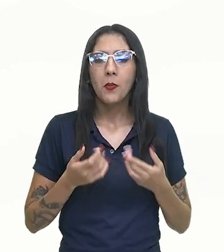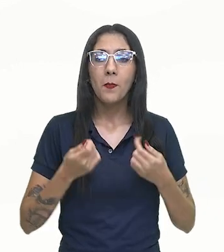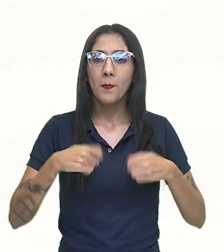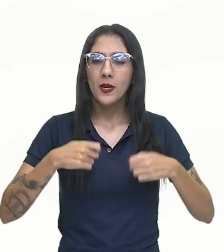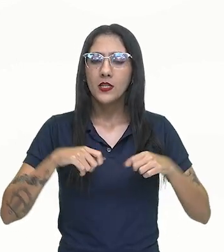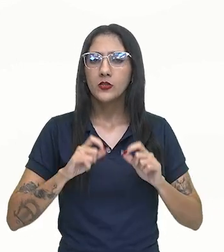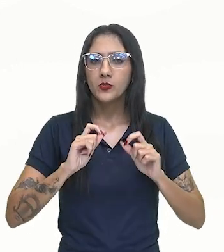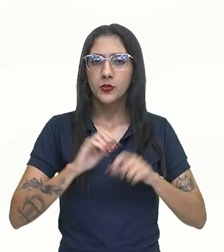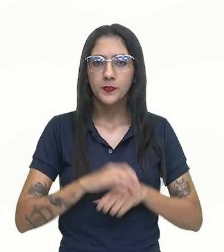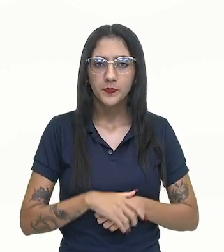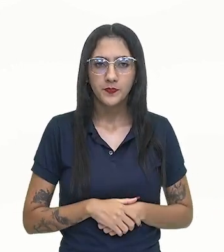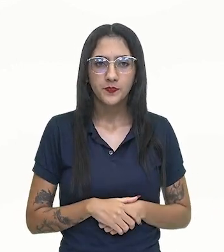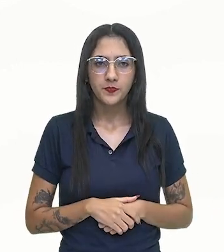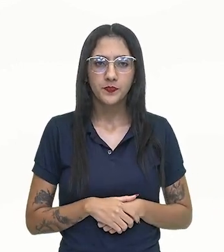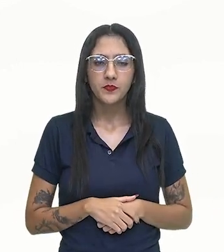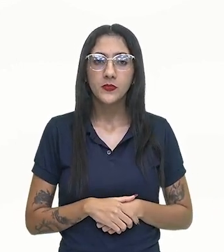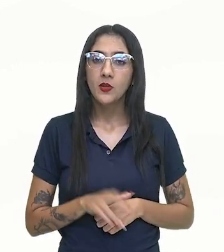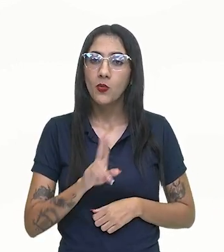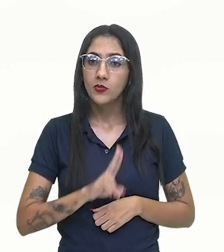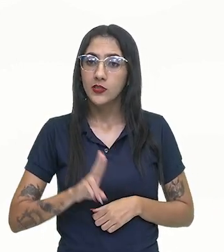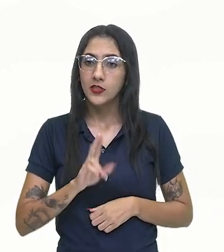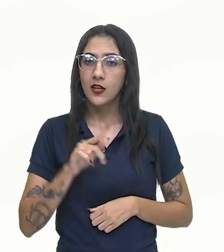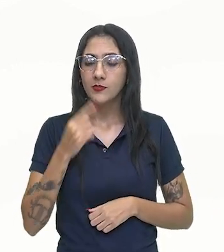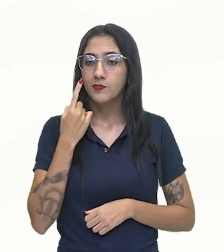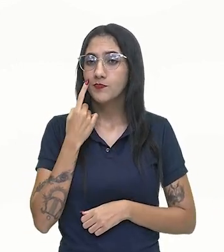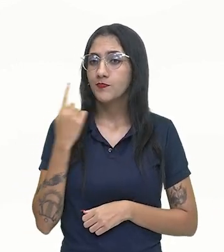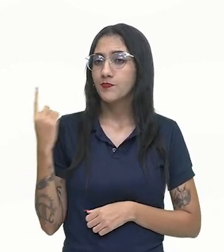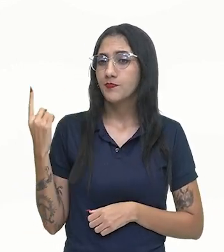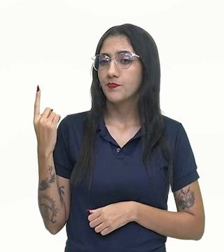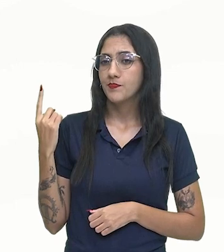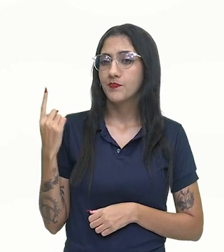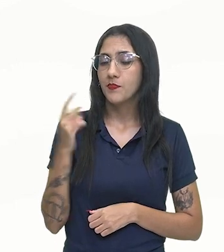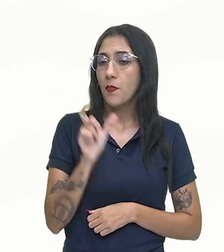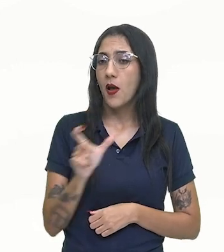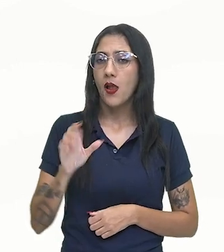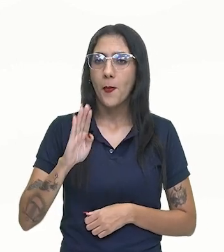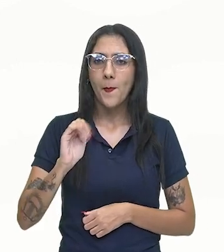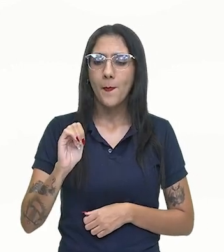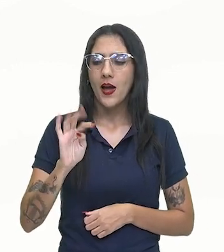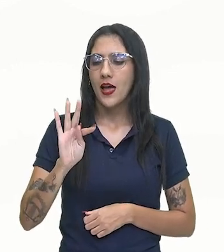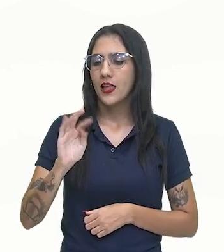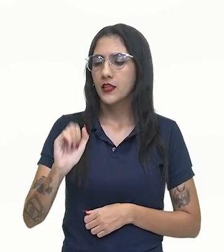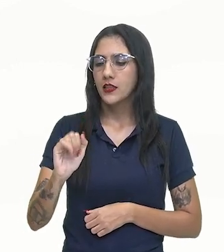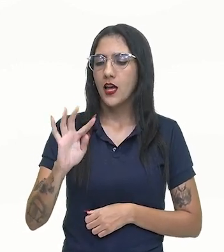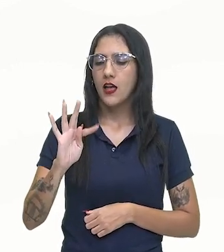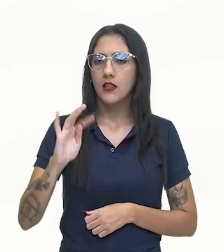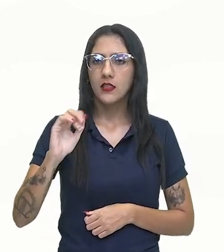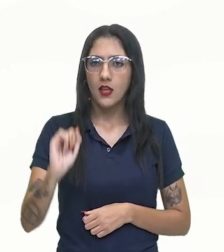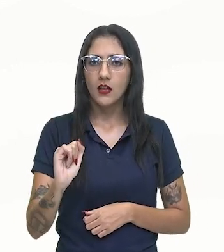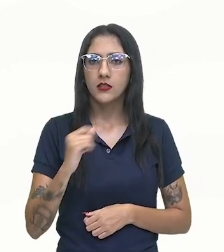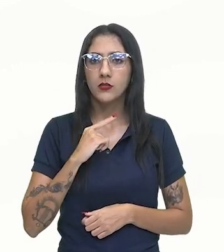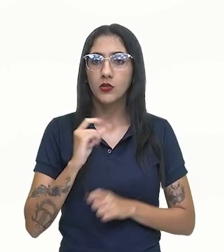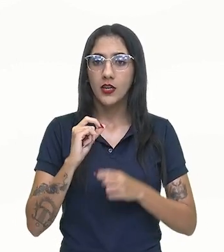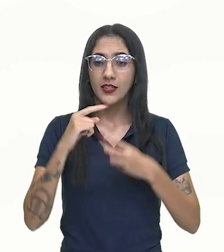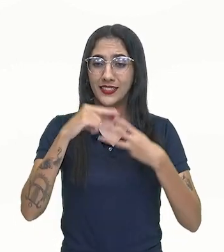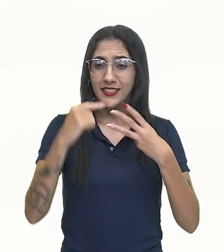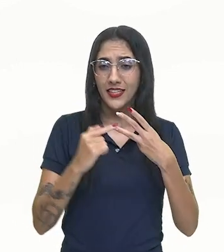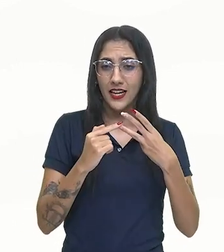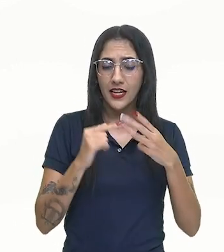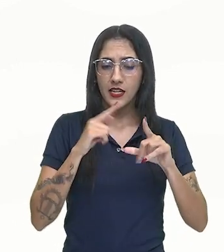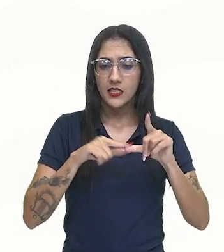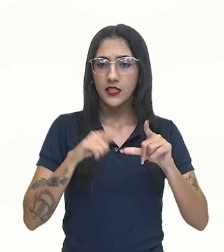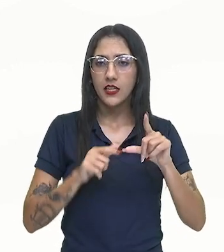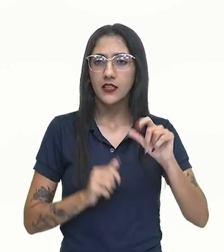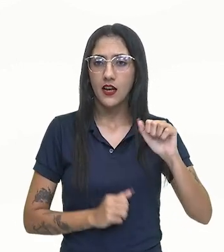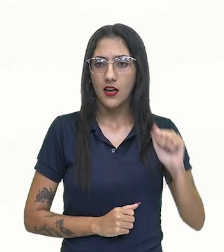então, essas repetições. No caso da palavra batata, eu tenho aí 3 letras A's, né, e 2